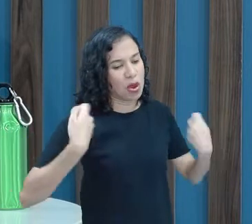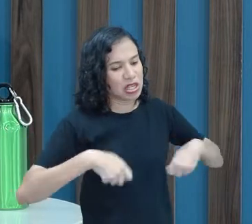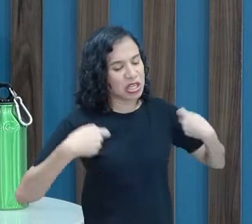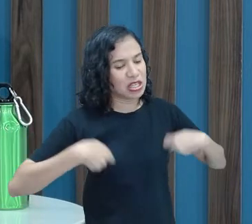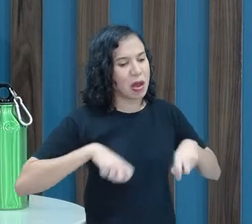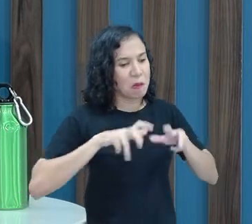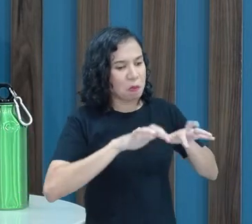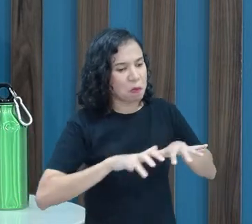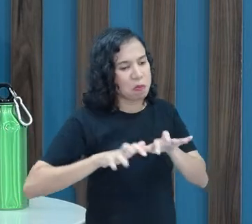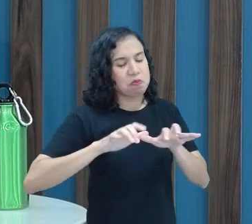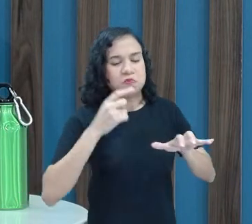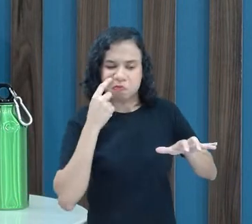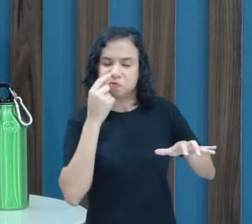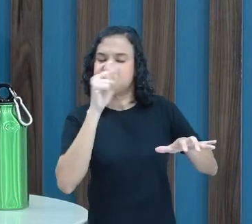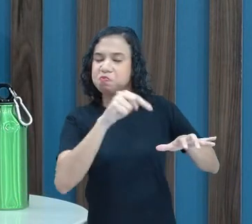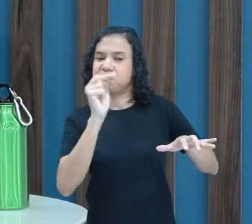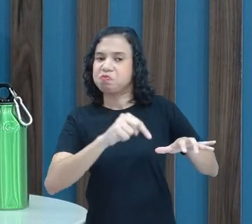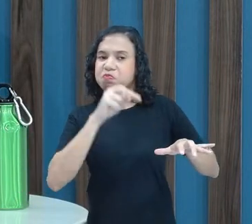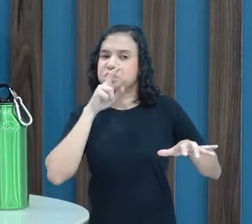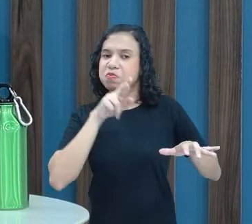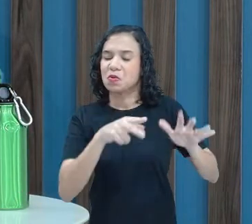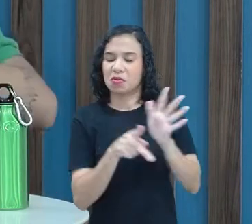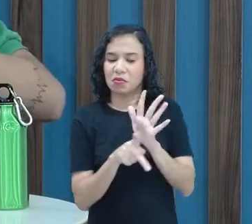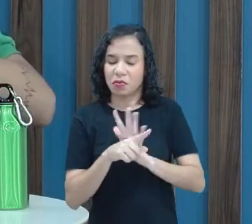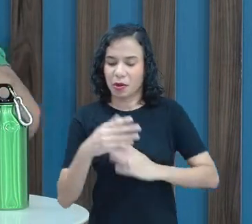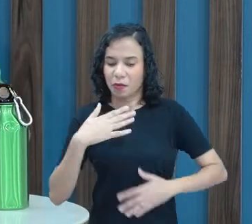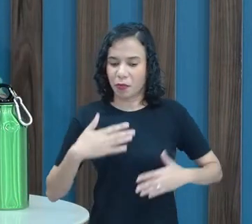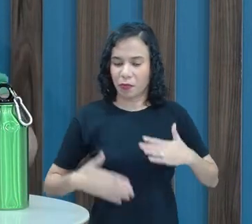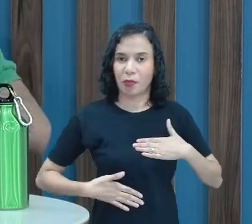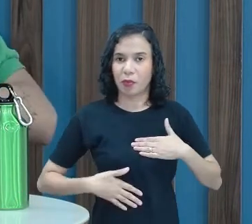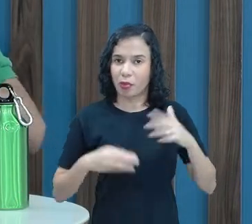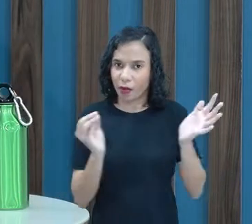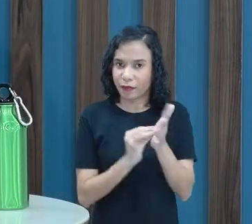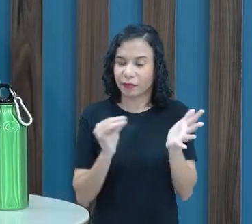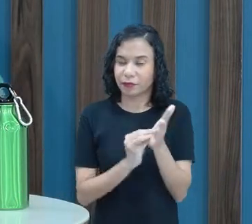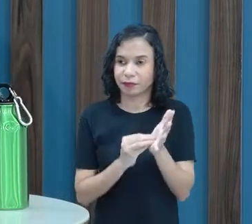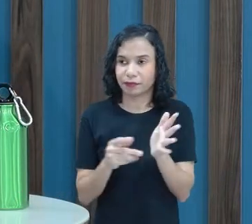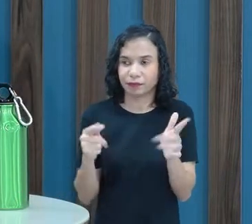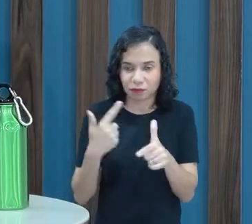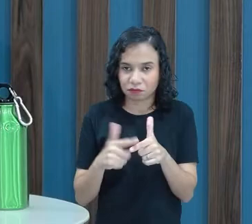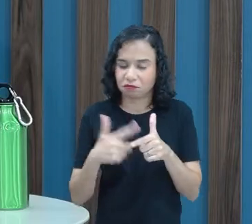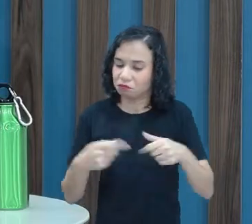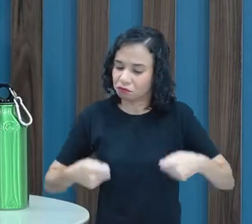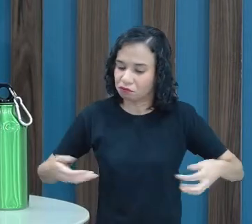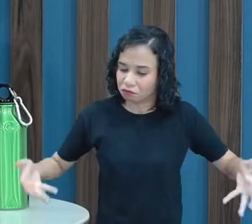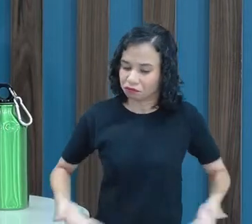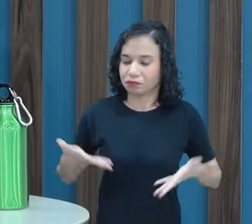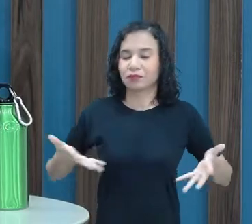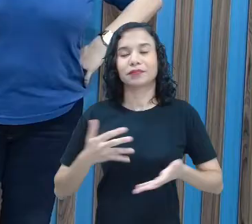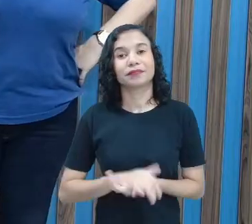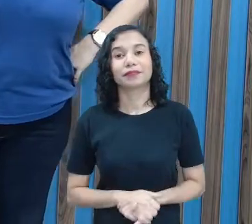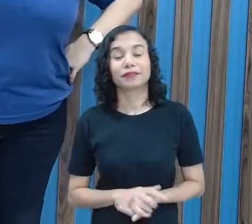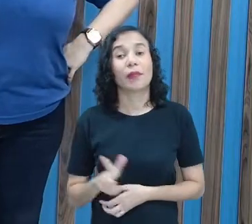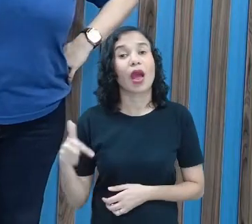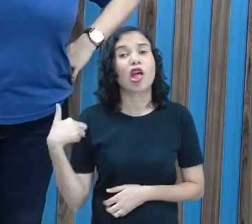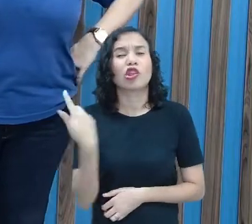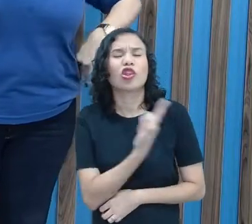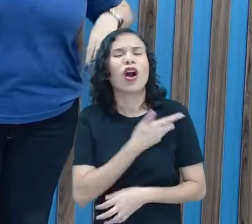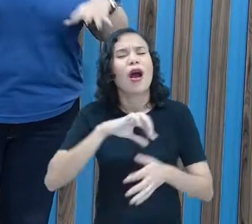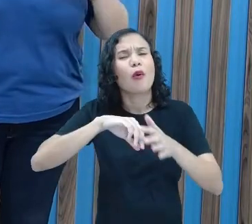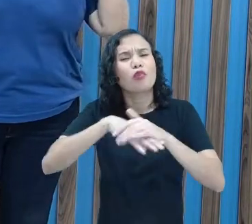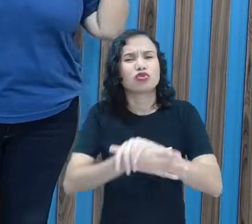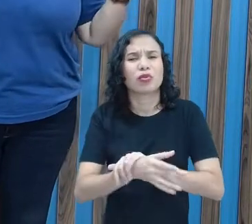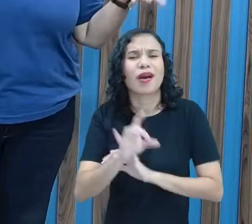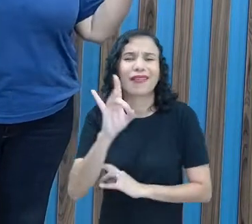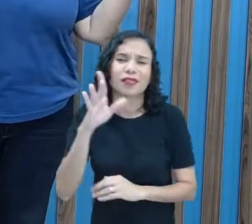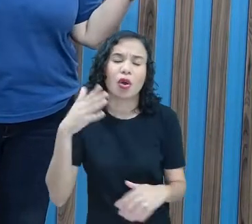tá, essa questão aqui no meu organismo que tá em falta, tá com algum problema, né? Exatamente. Porque a gente está muito acostumado a